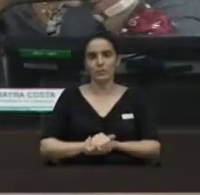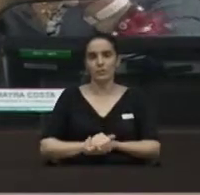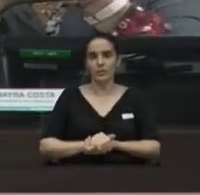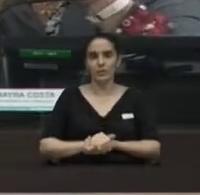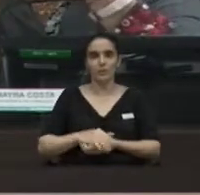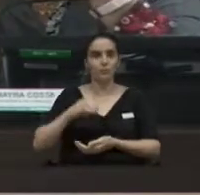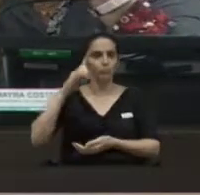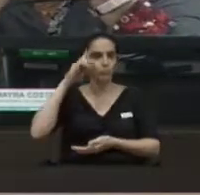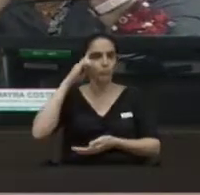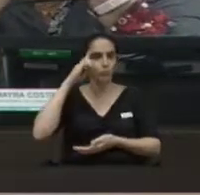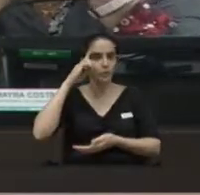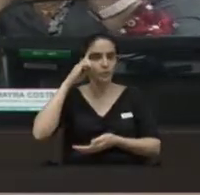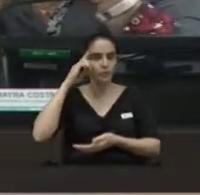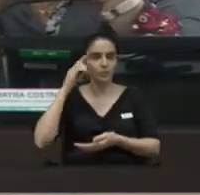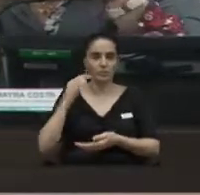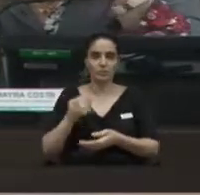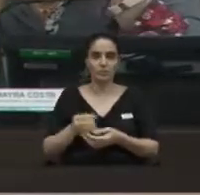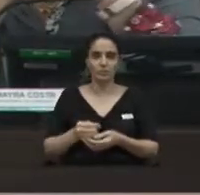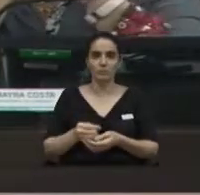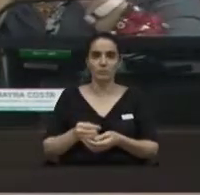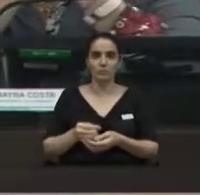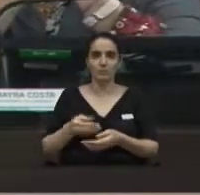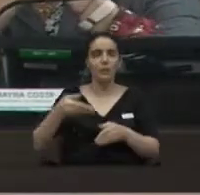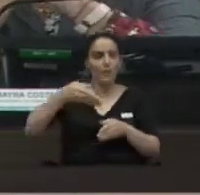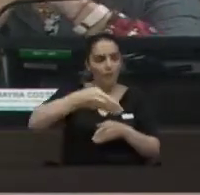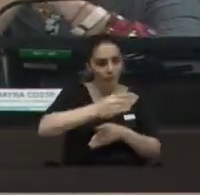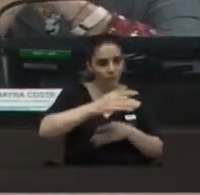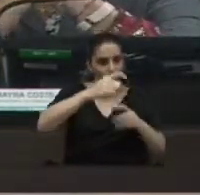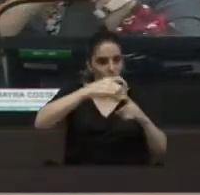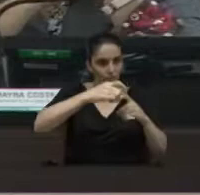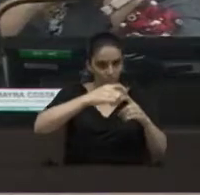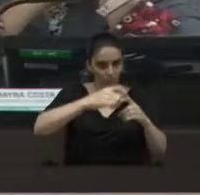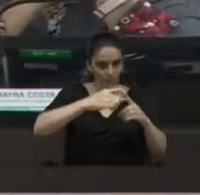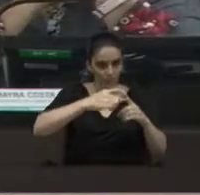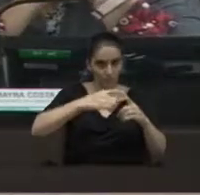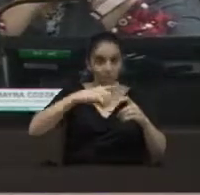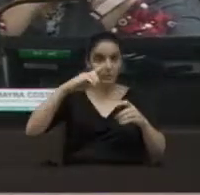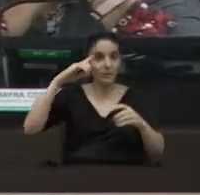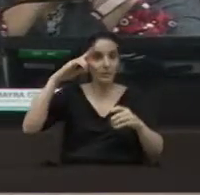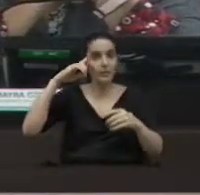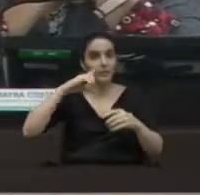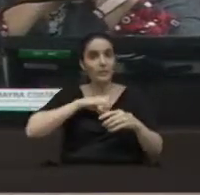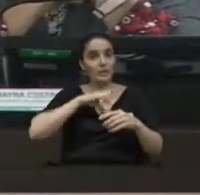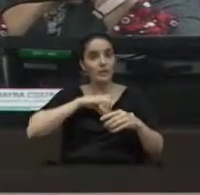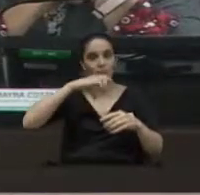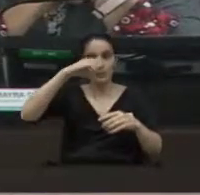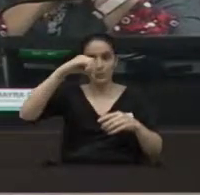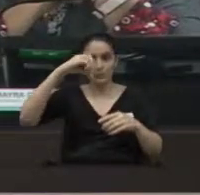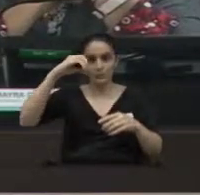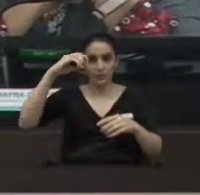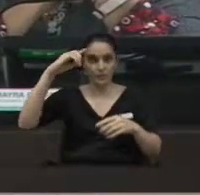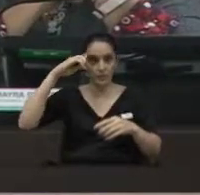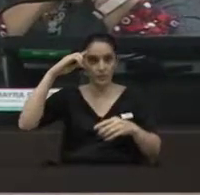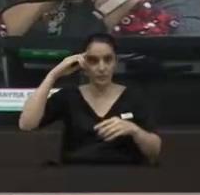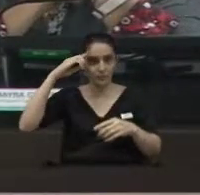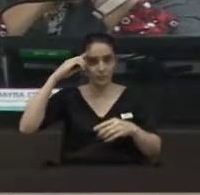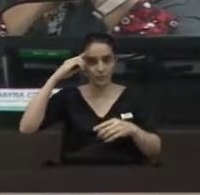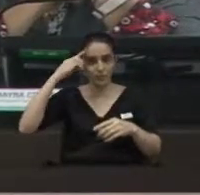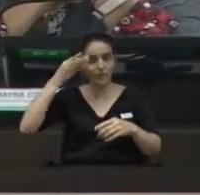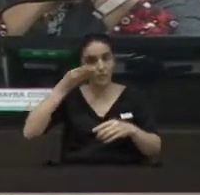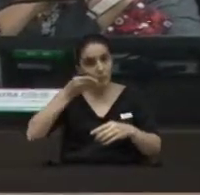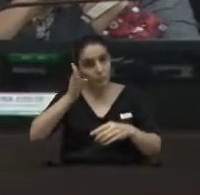pessoa vai no médico, pega o laudo hoje. Ela tem 90 dias para ir na prefeitura, lá na Secretaria